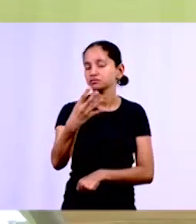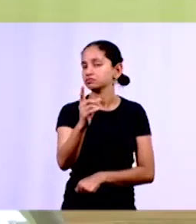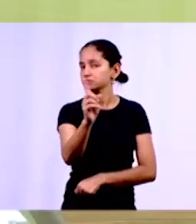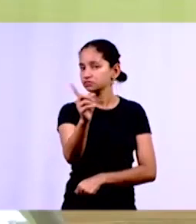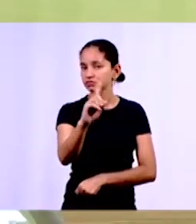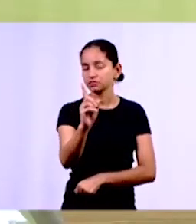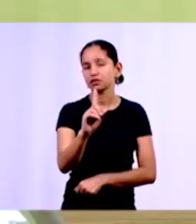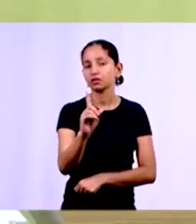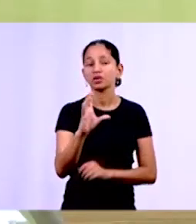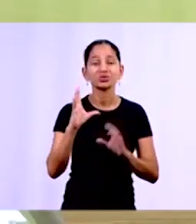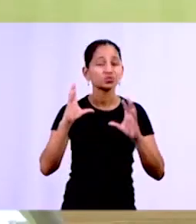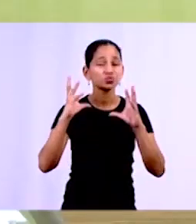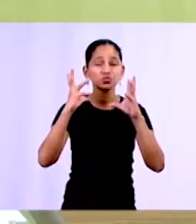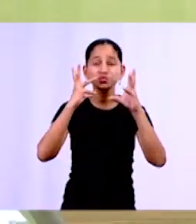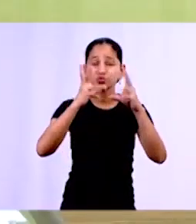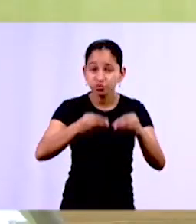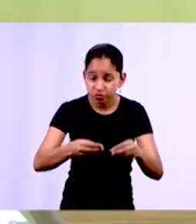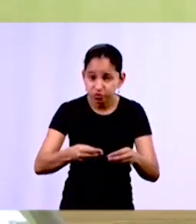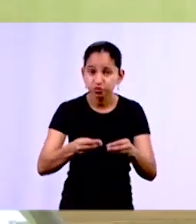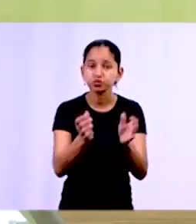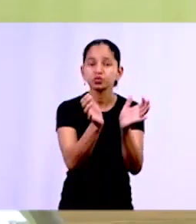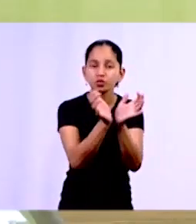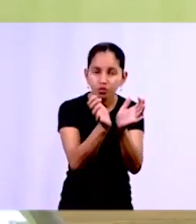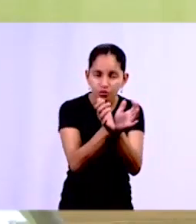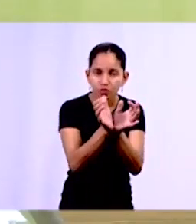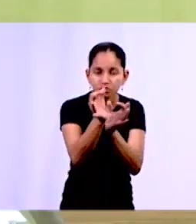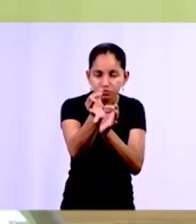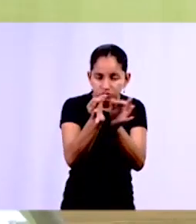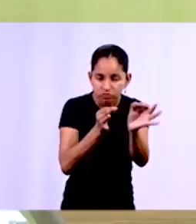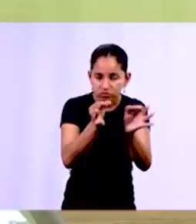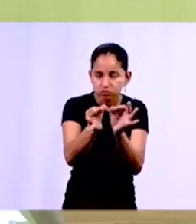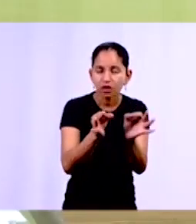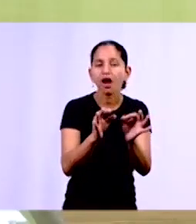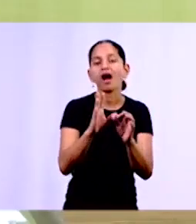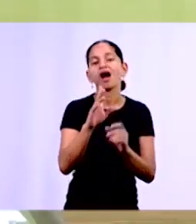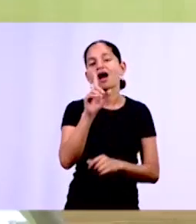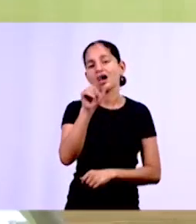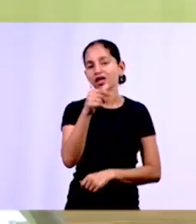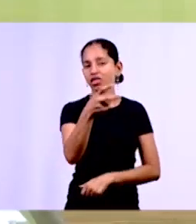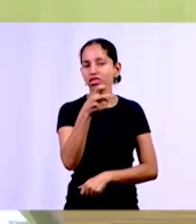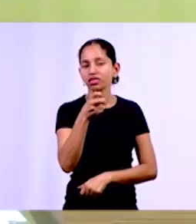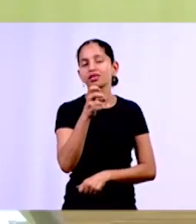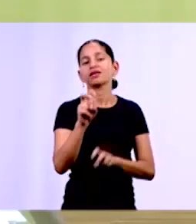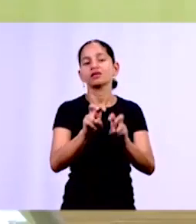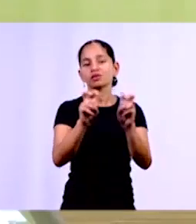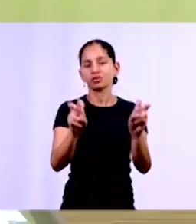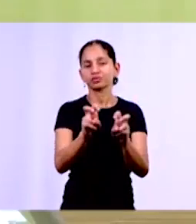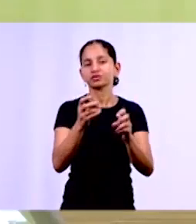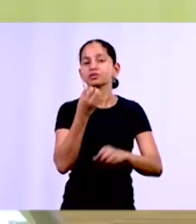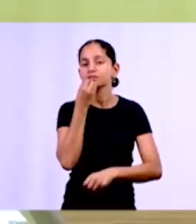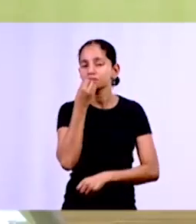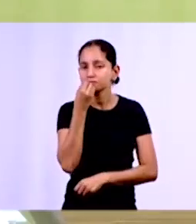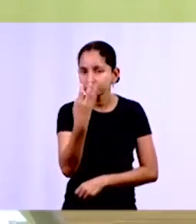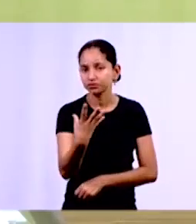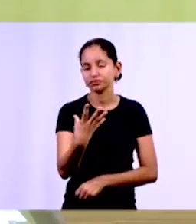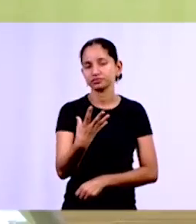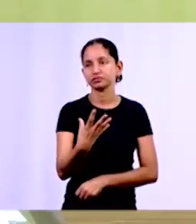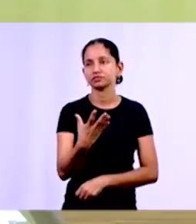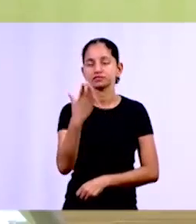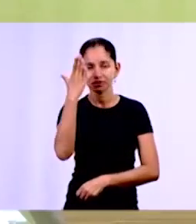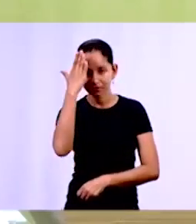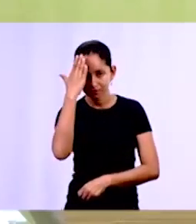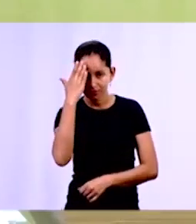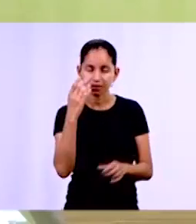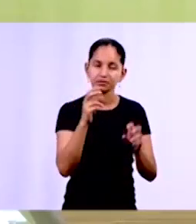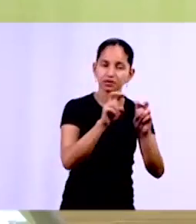ser potente ou não. É o conjunto de todos os componentes que aí sim você vai perceber uma melhoria em relação de um